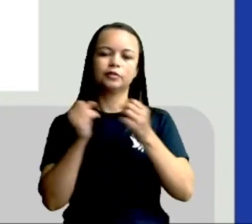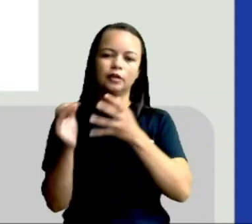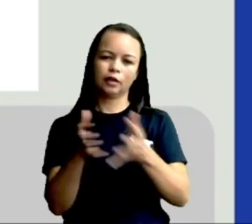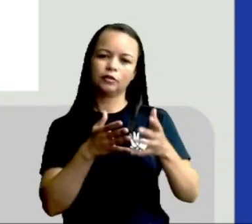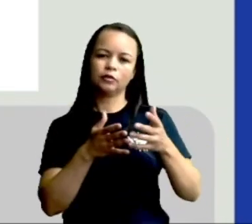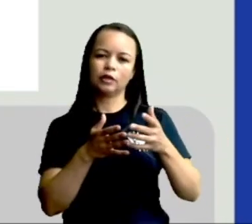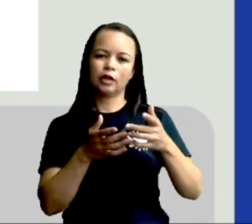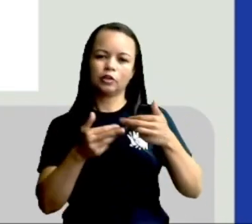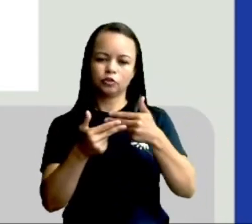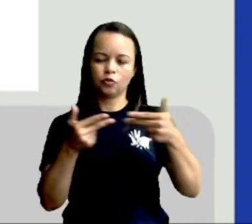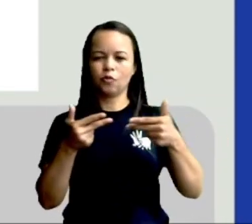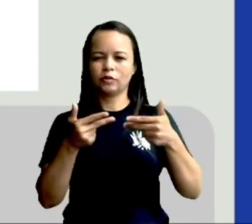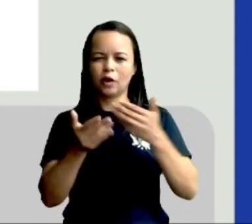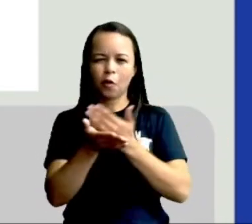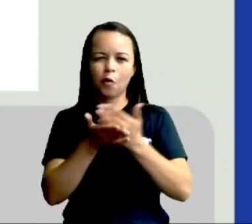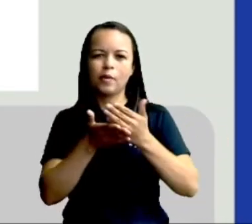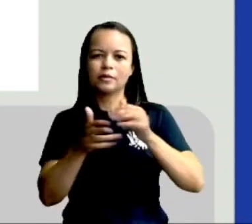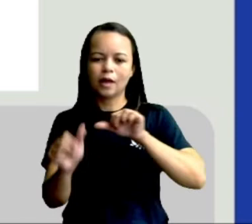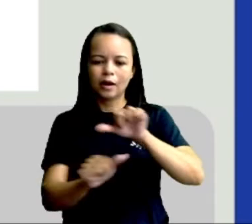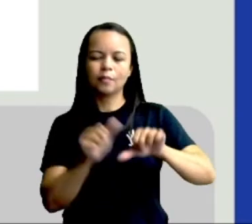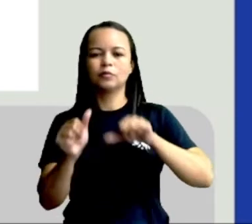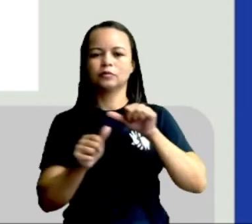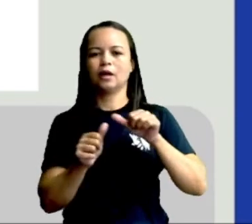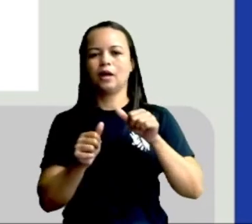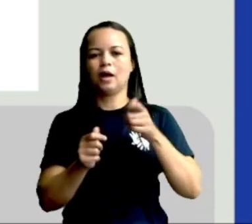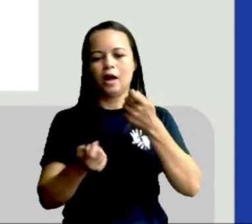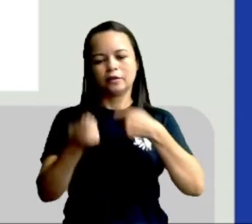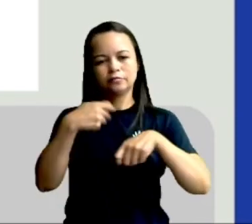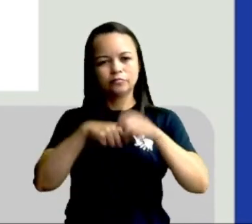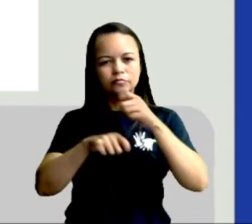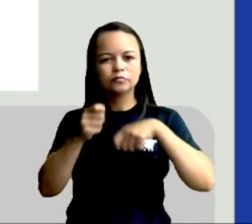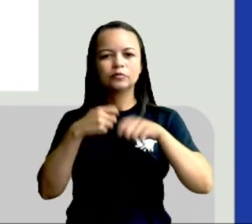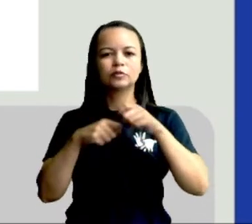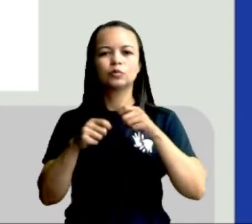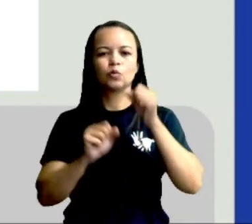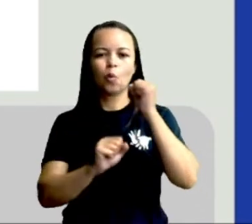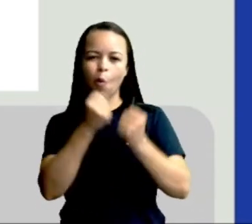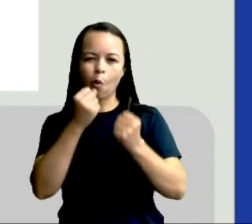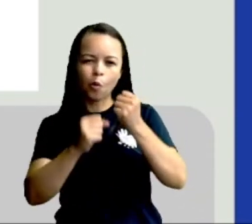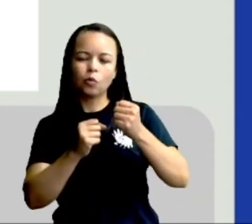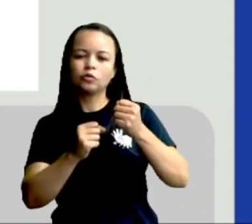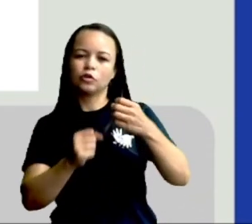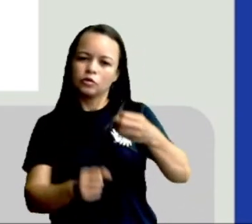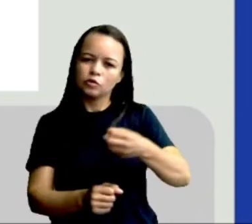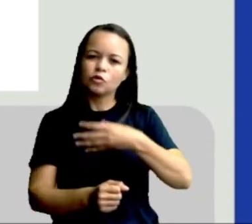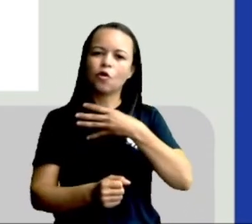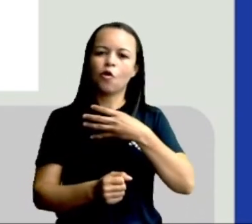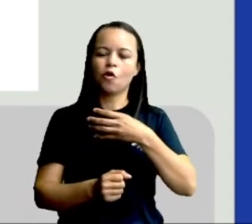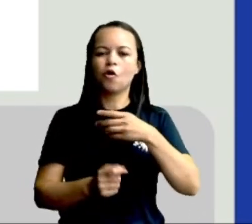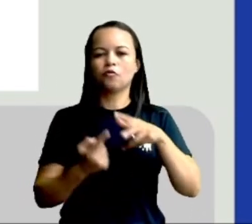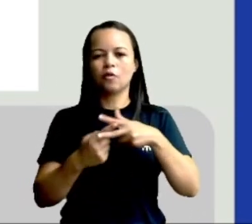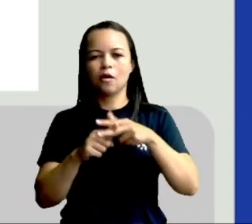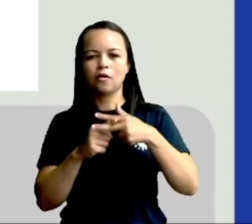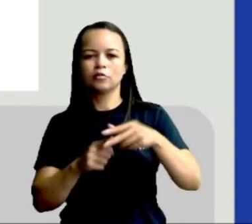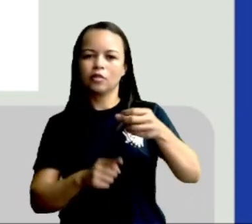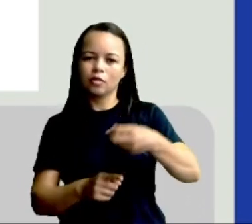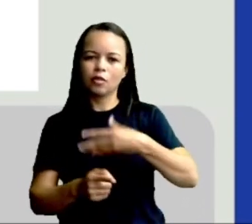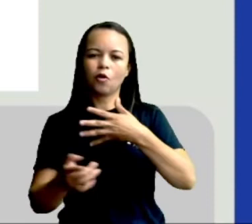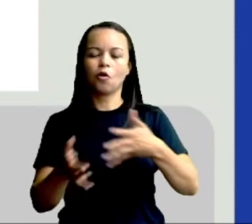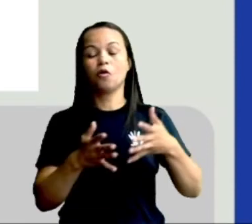ficar diferente, a indústria começou a se modificar, equipamento novo chegando, mão de obra